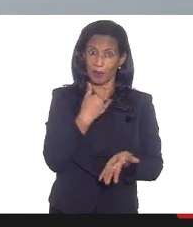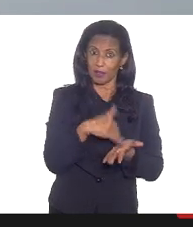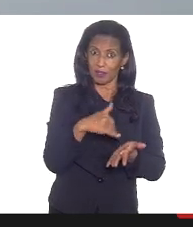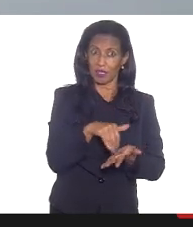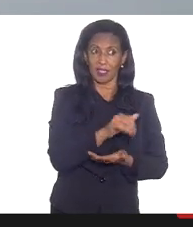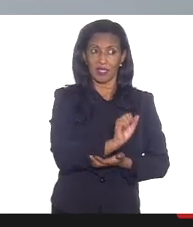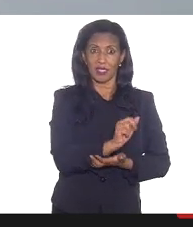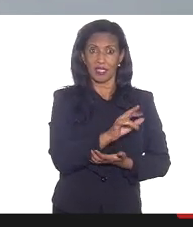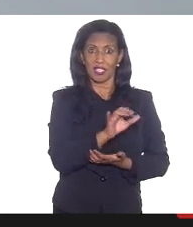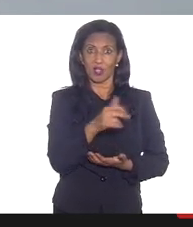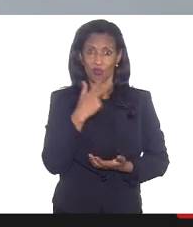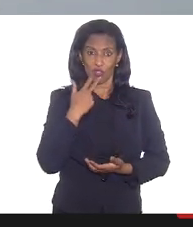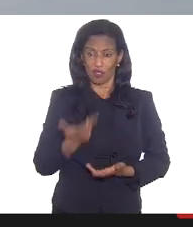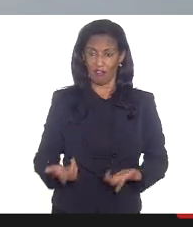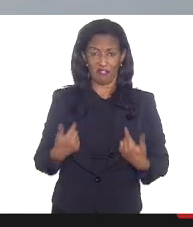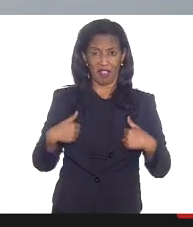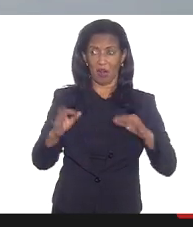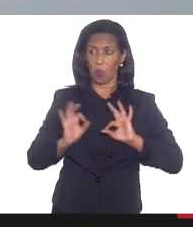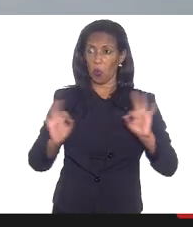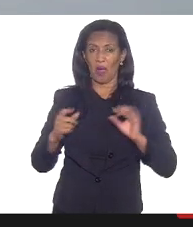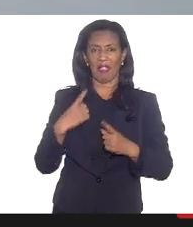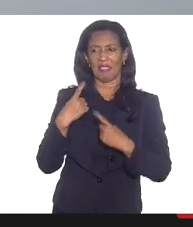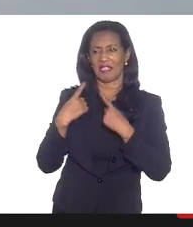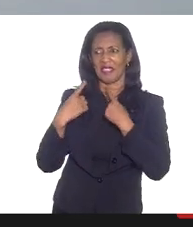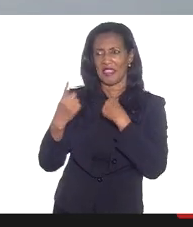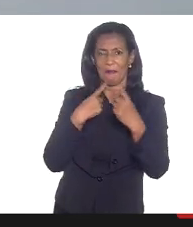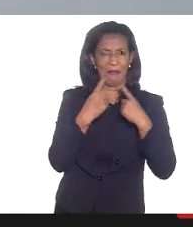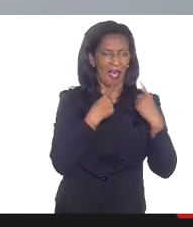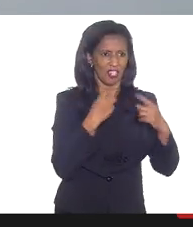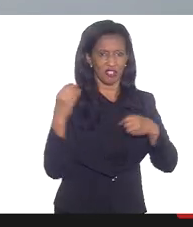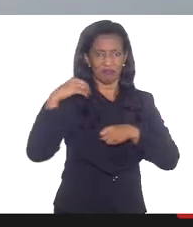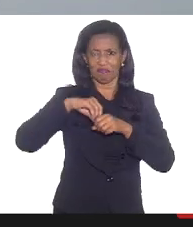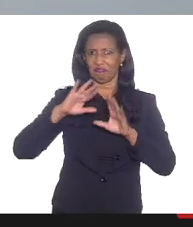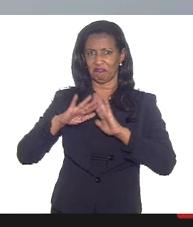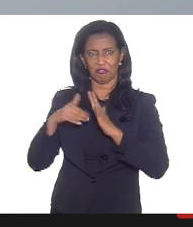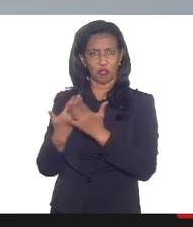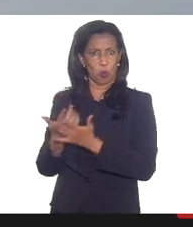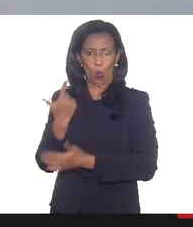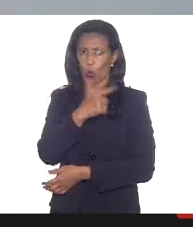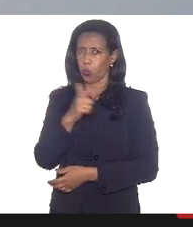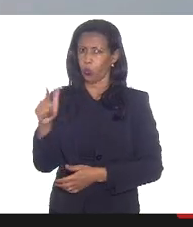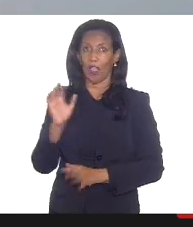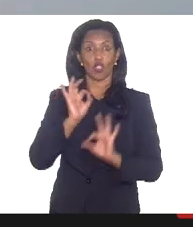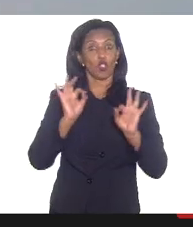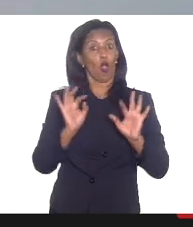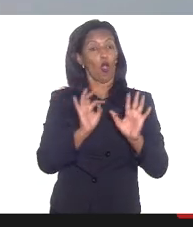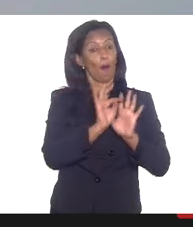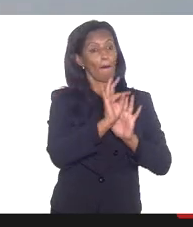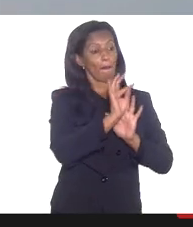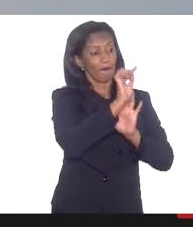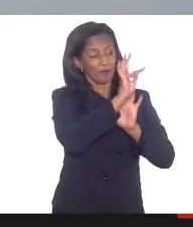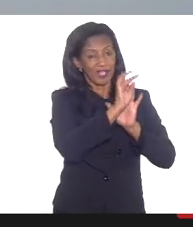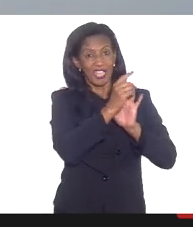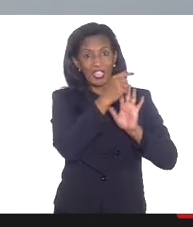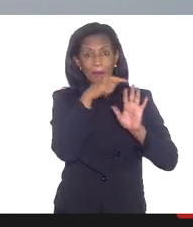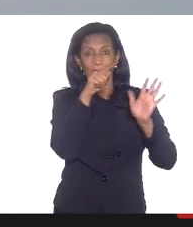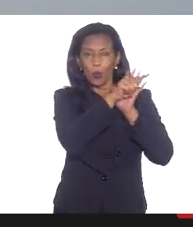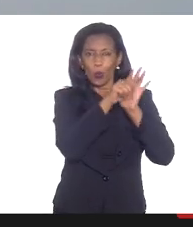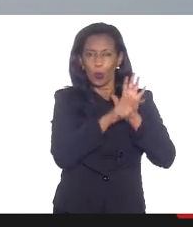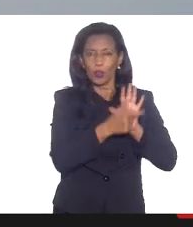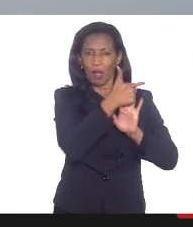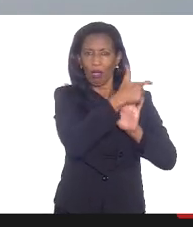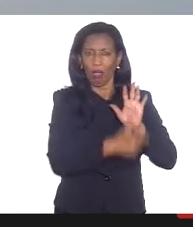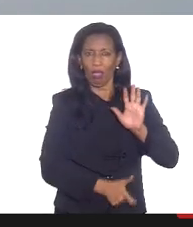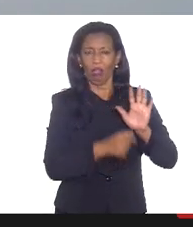a própria secretaria de Educação já assume que não houve debate dentro das escolas, já que apenas esse questionário